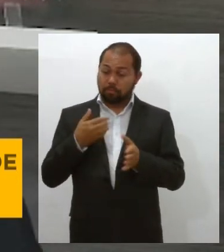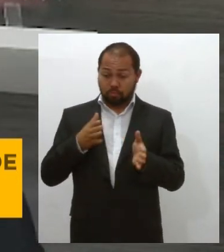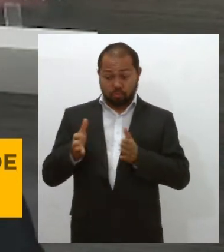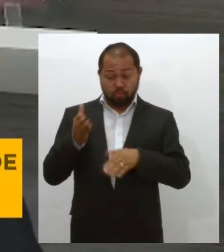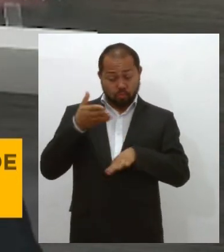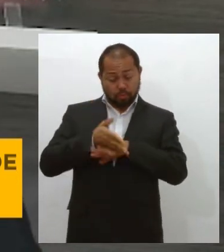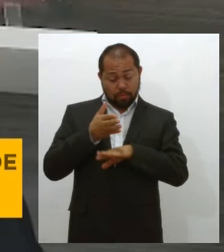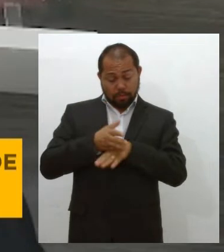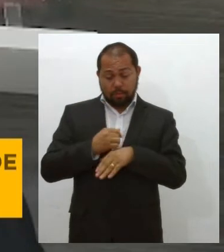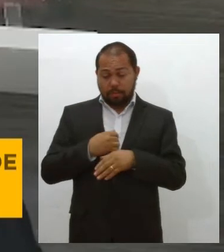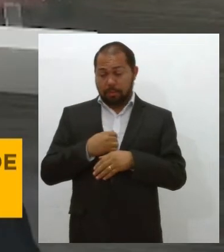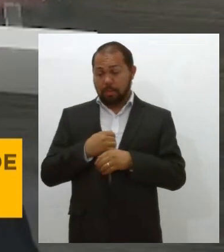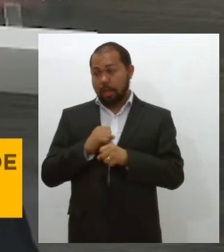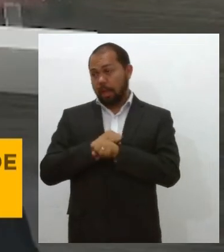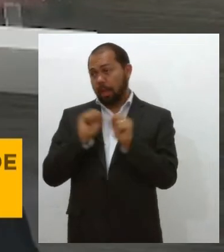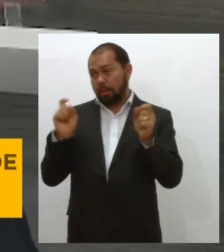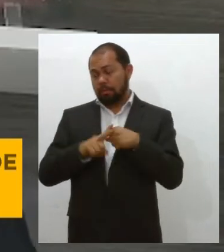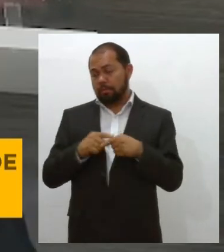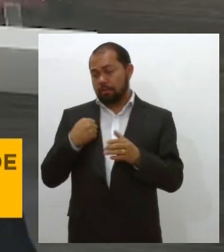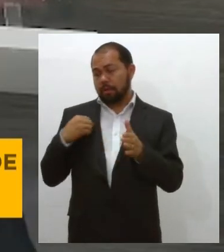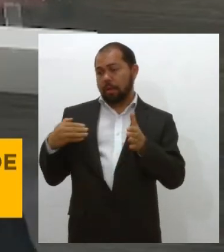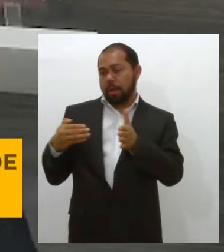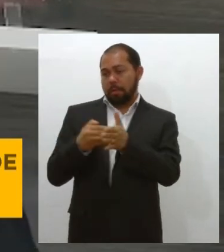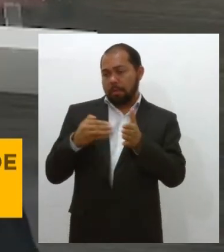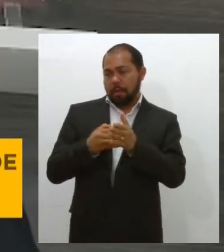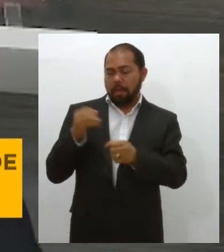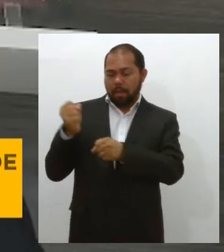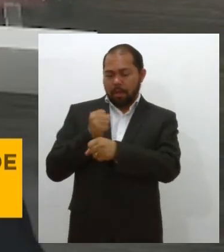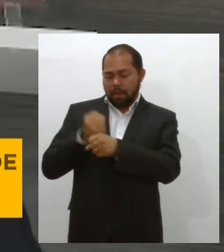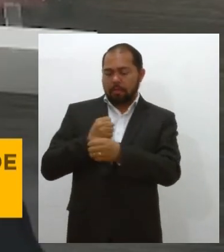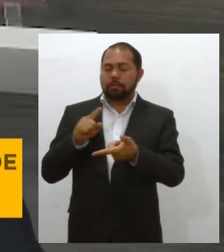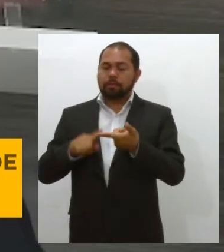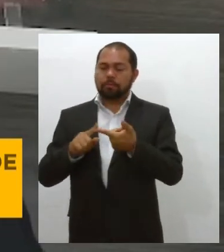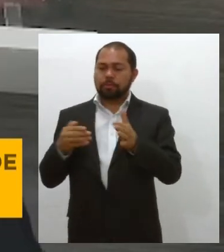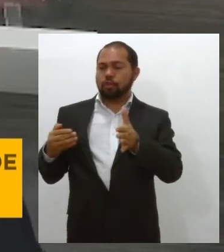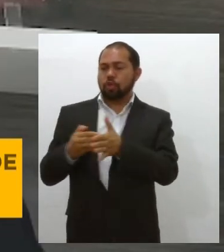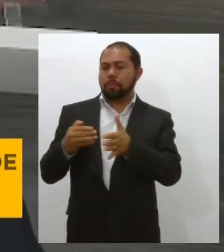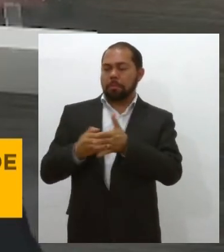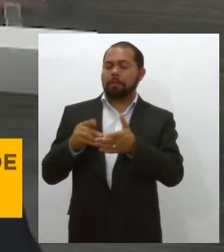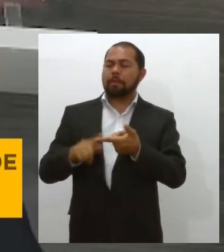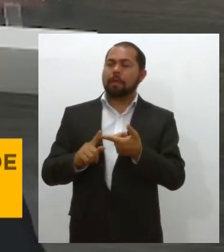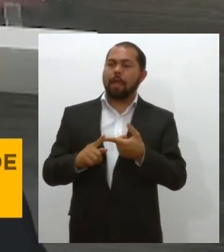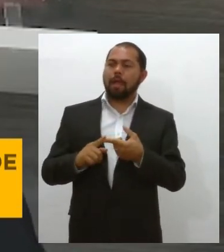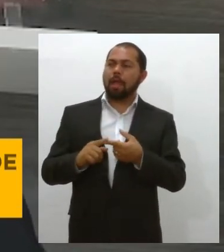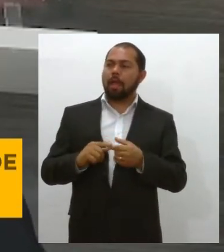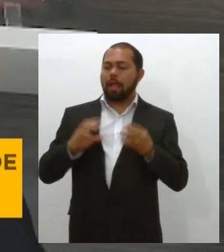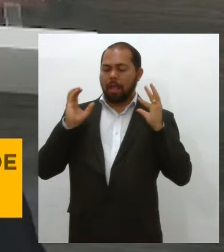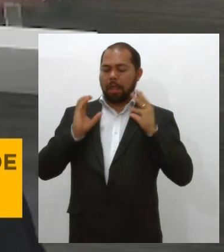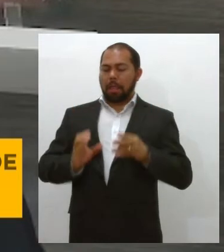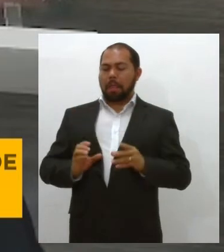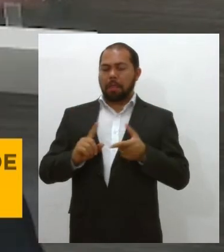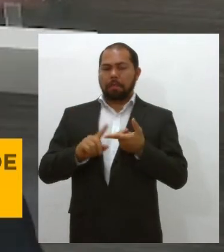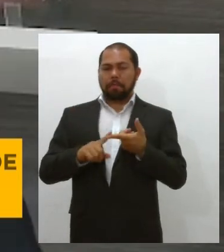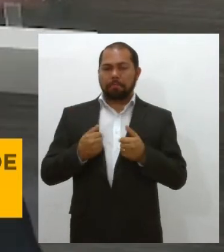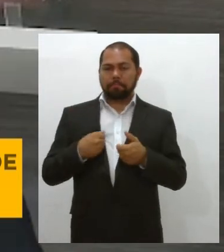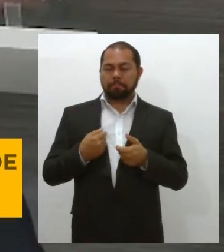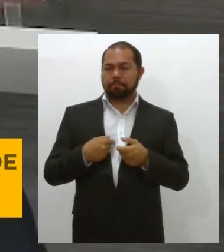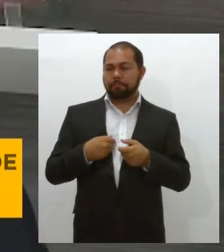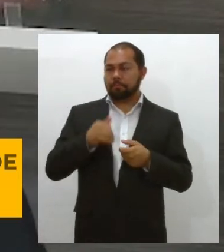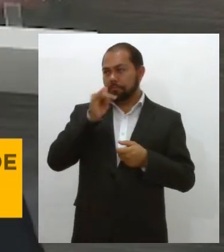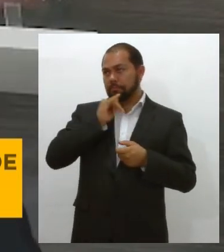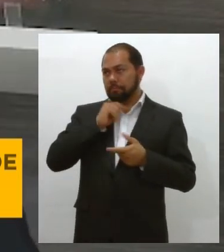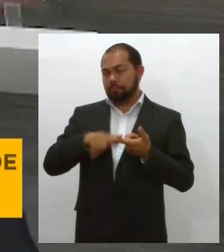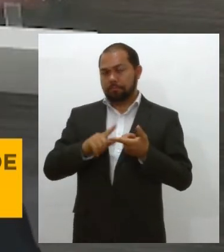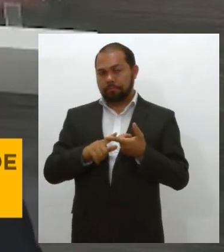pelas barreiras arquitetônicas, pelas barreiras atitudinais. De sorte que ações como, por exemplo, do